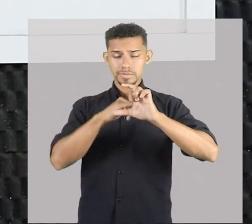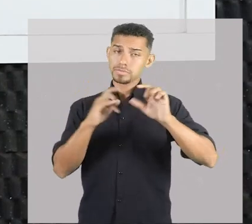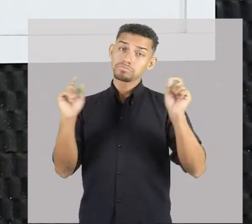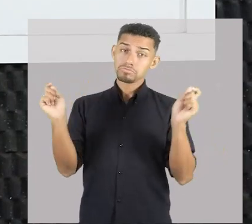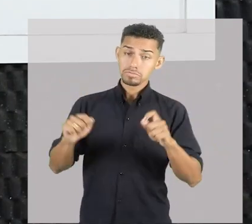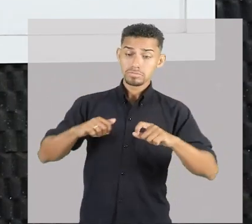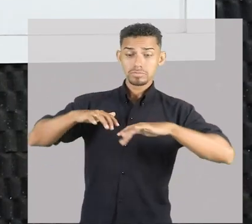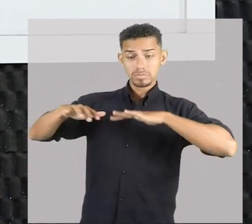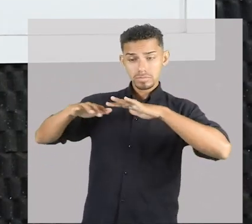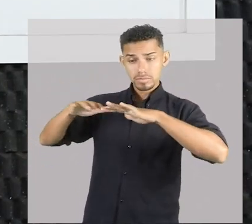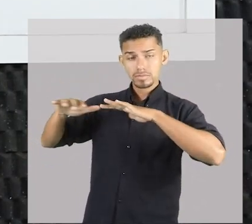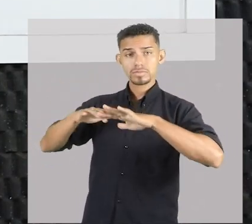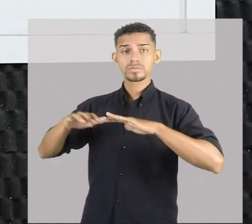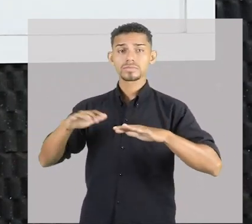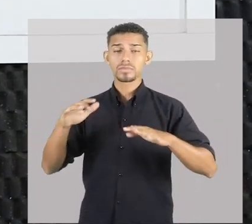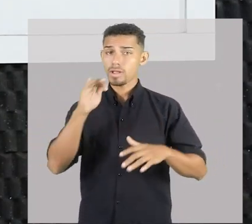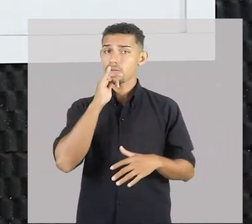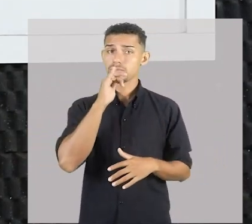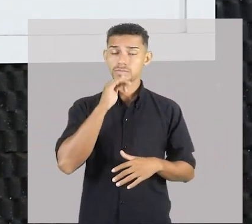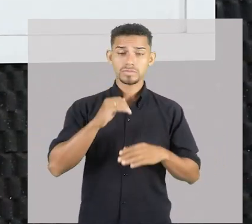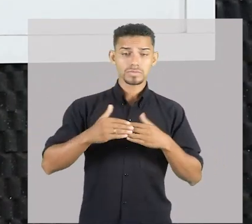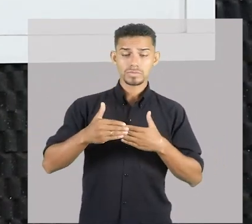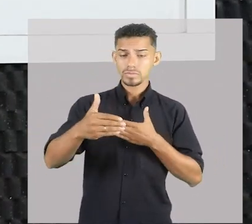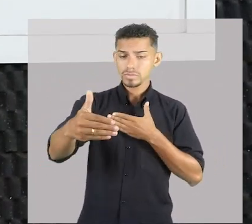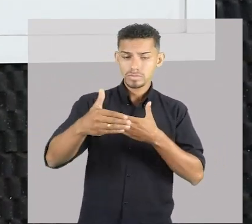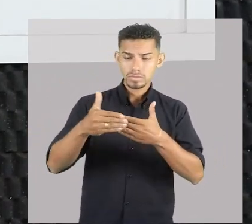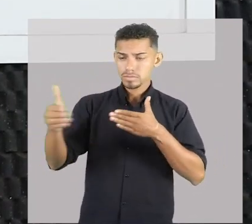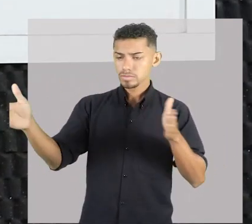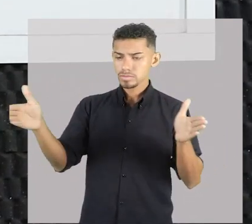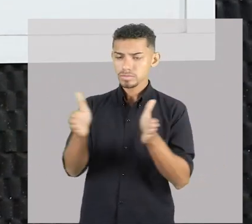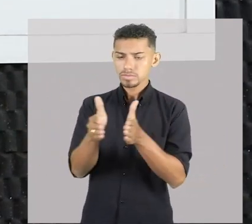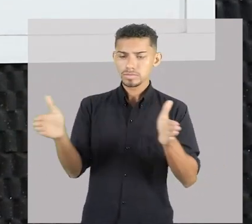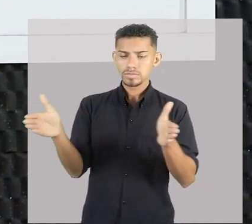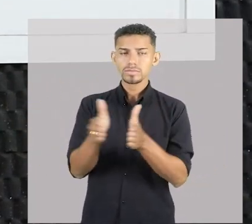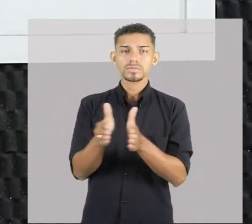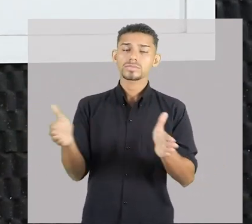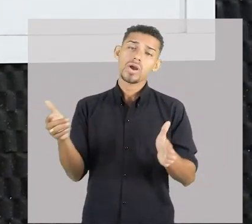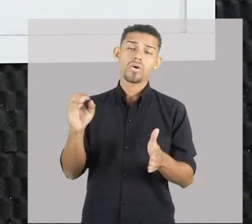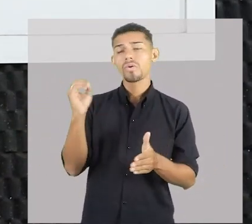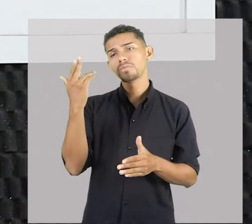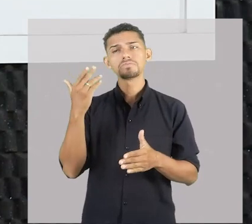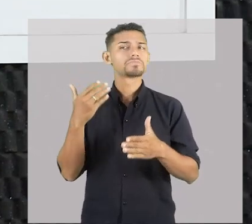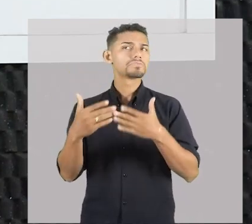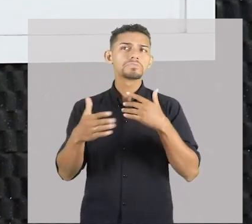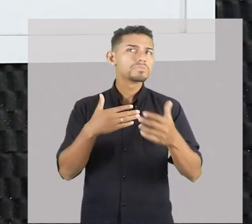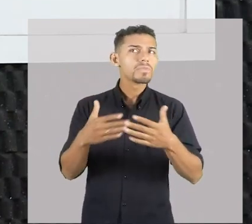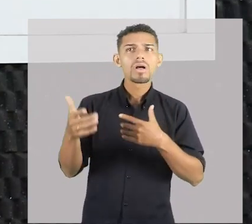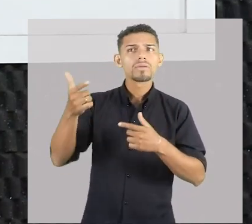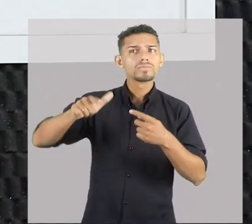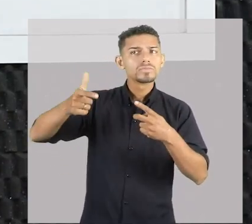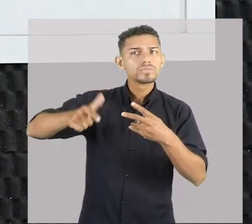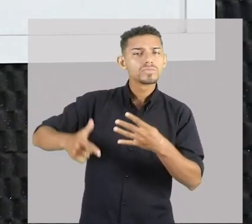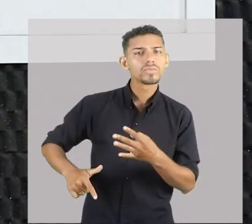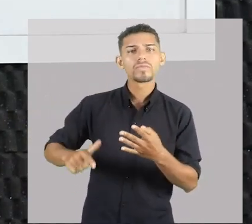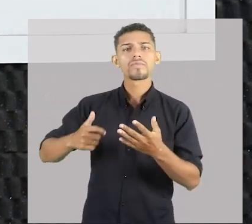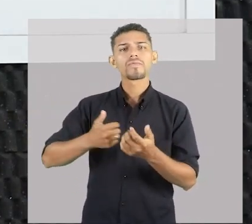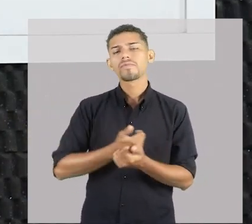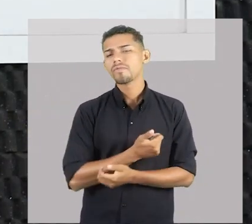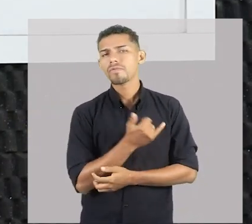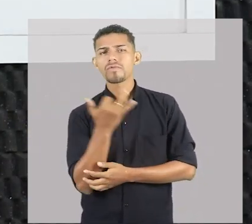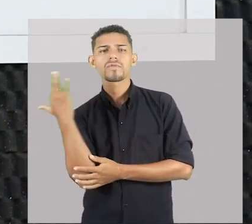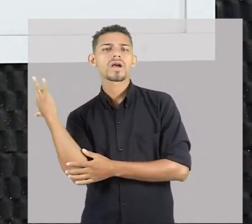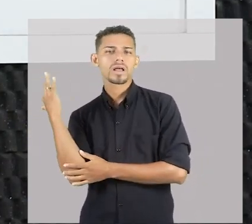ser os movimentos oscilatórios, por exemplo, ou qualquer coisa que se repete várias vezes. Como é que faz para medir